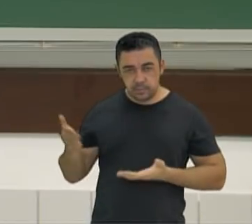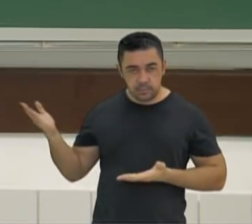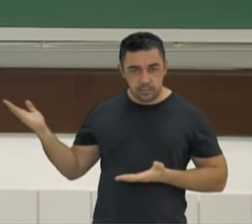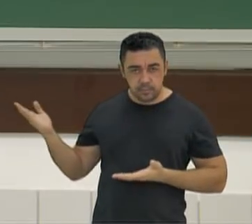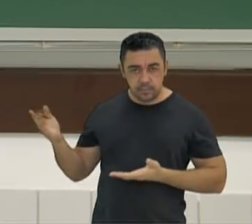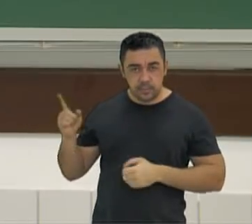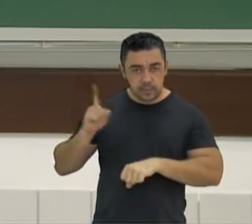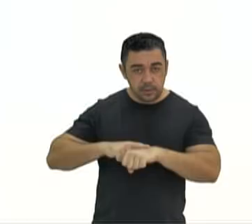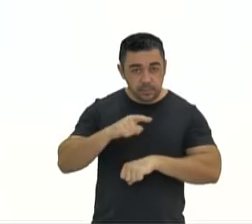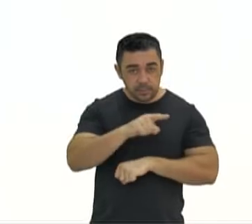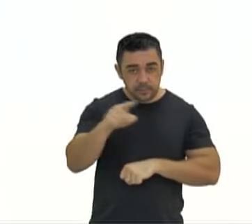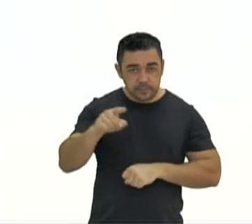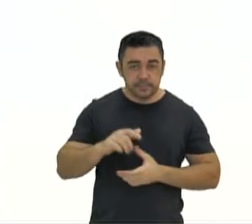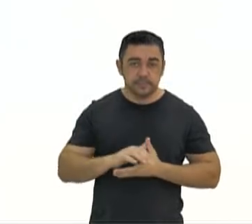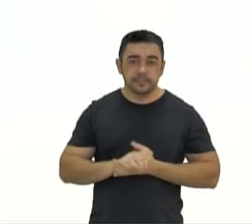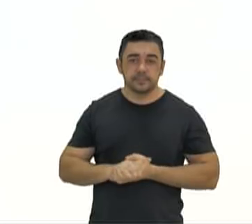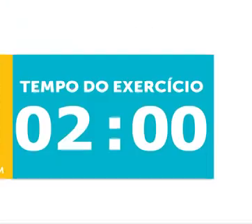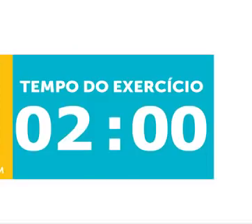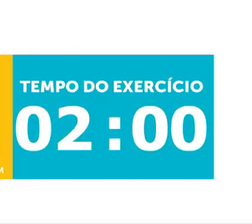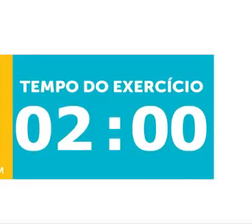base. Tempo para vocês.